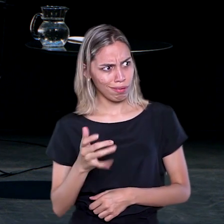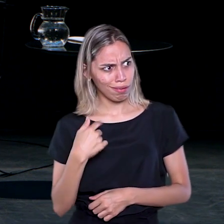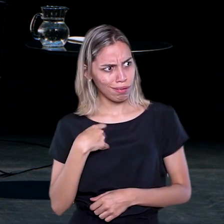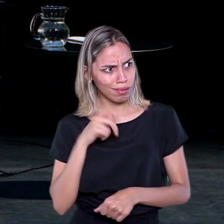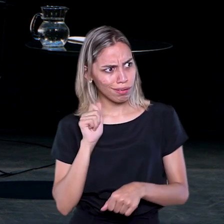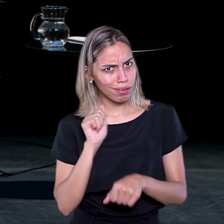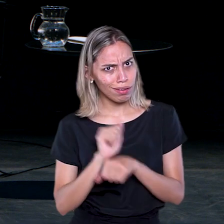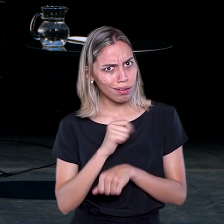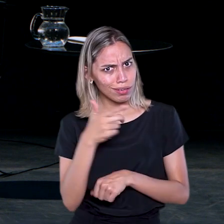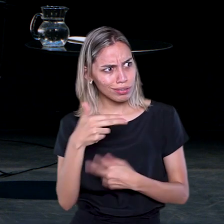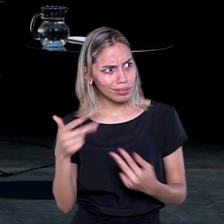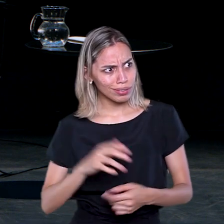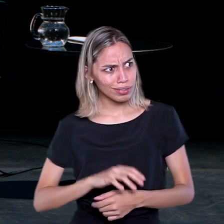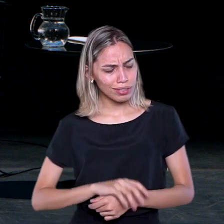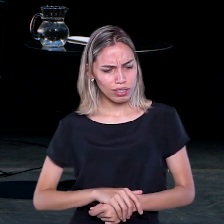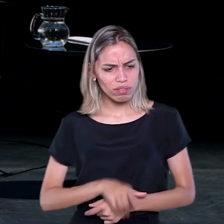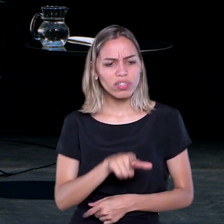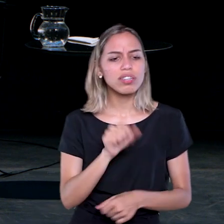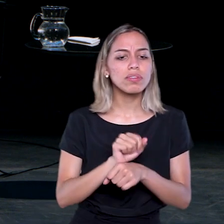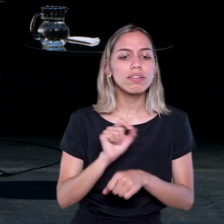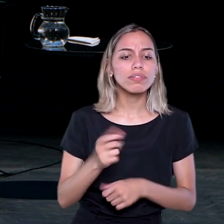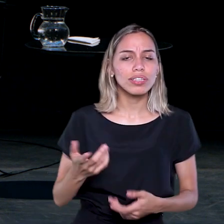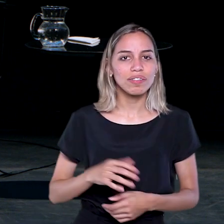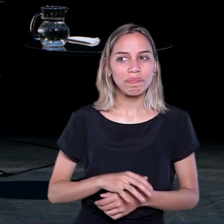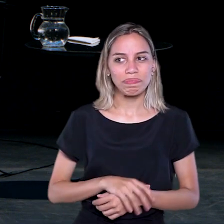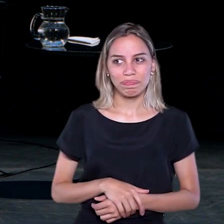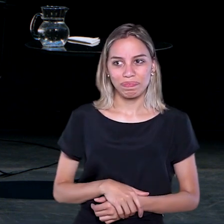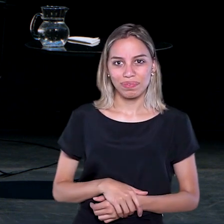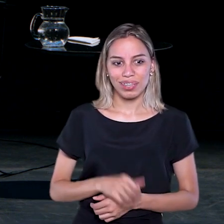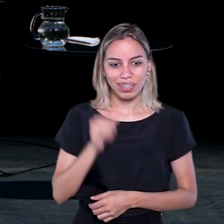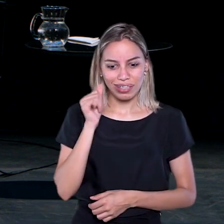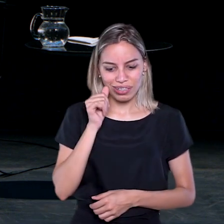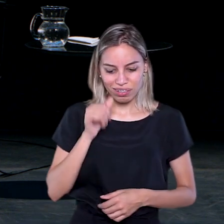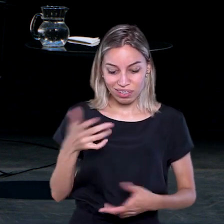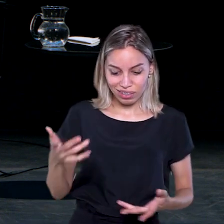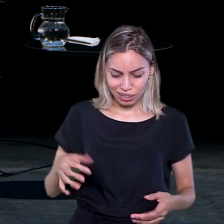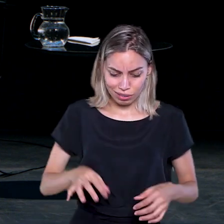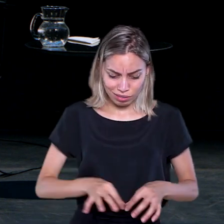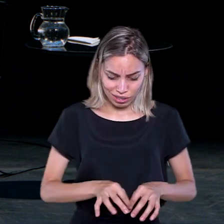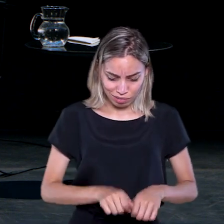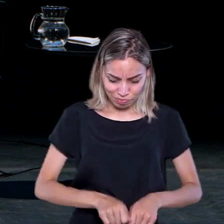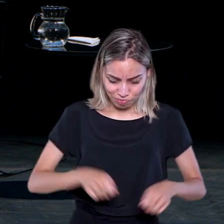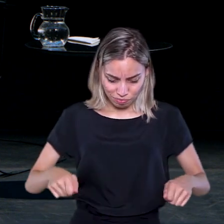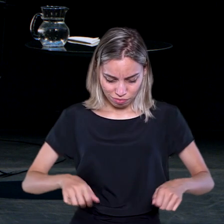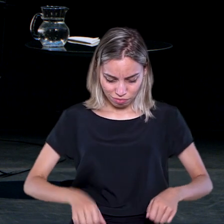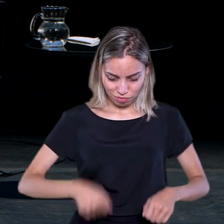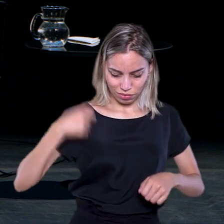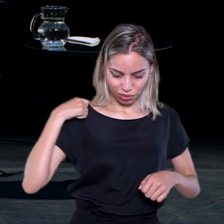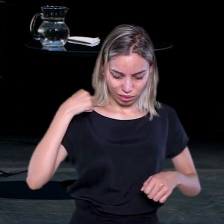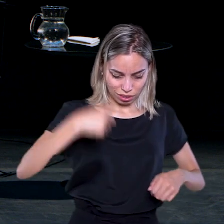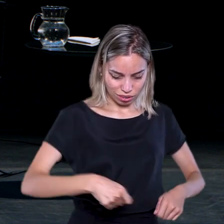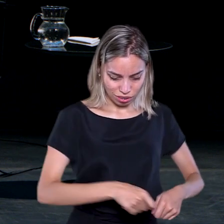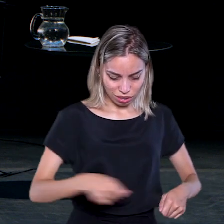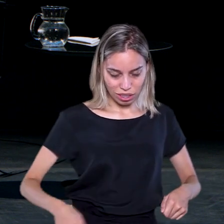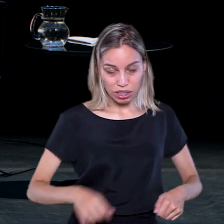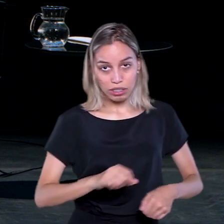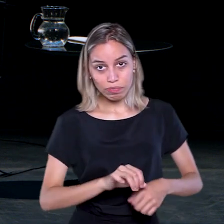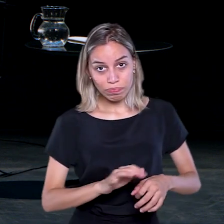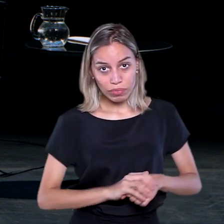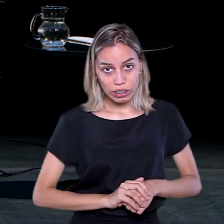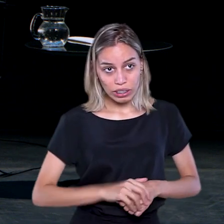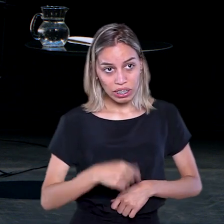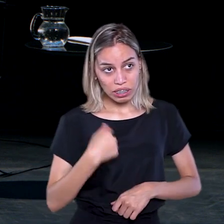esperando outra coisa. Eu disse: o que você não estava esperando? Aí ela foi lá, catou, e disse isso que você falou agora. Eu estava esperando uma senhora.